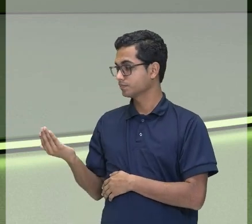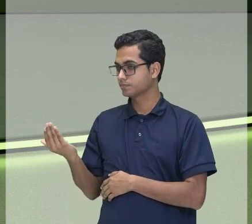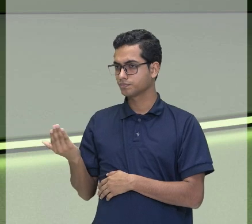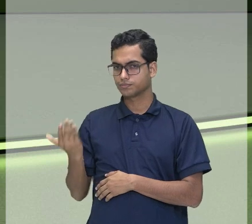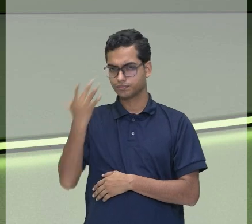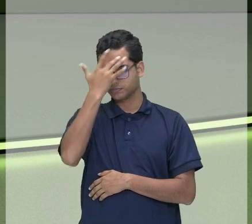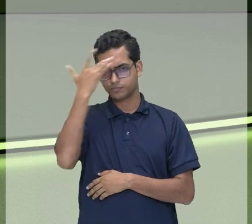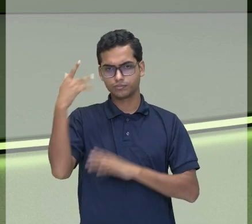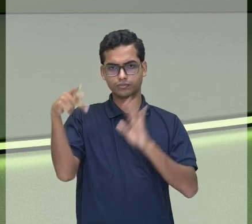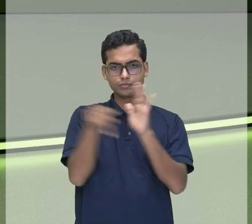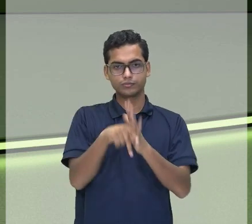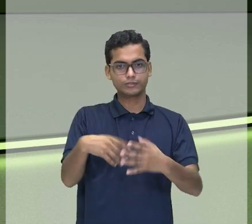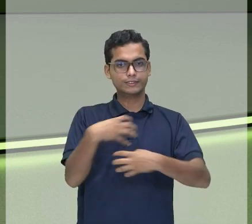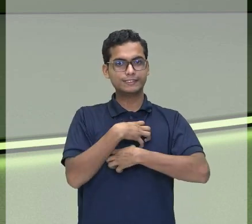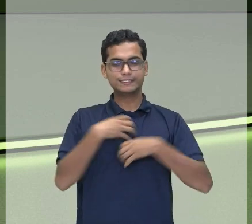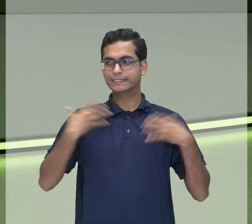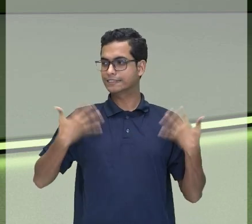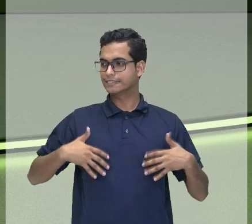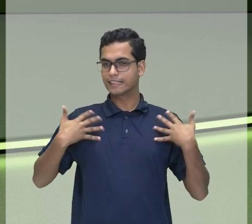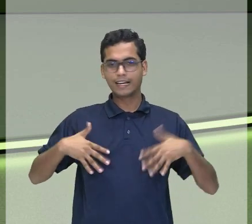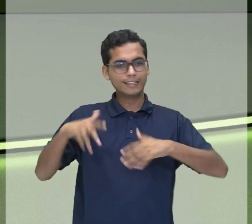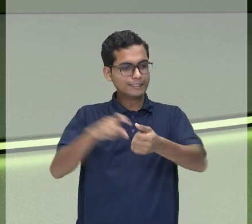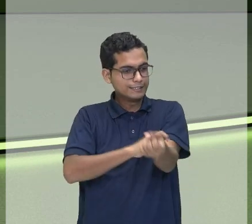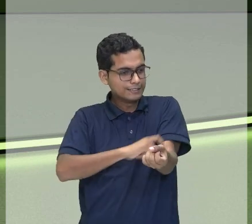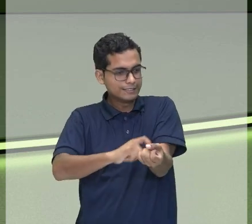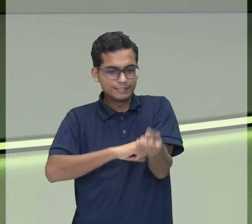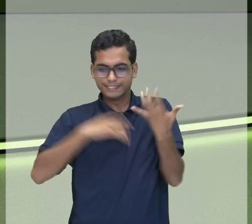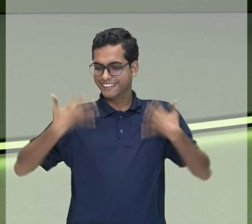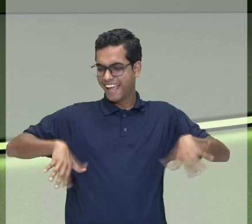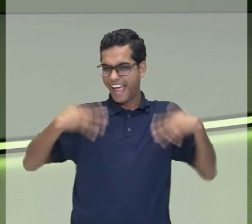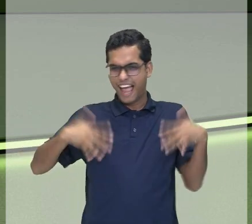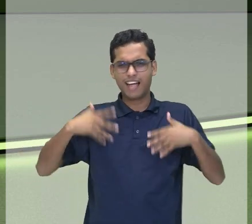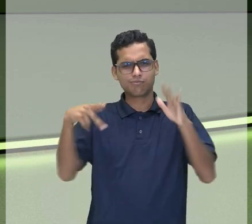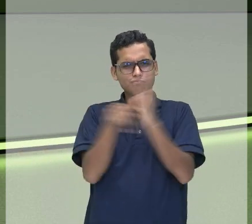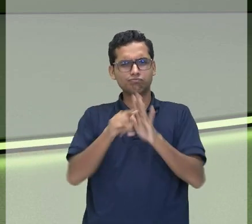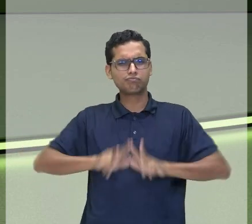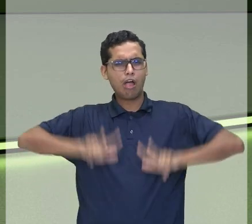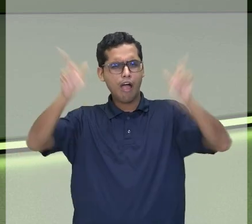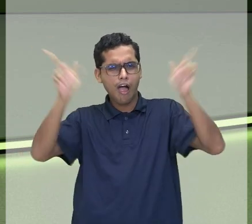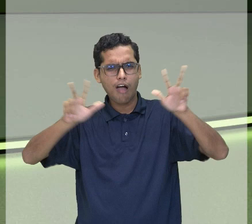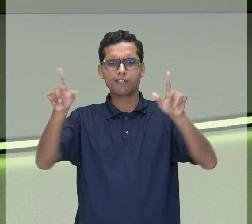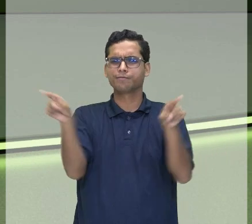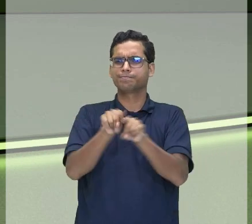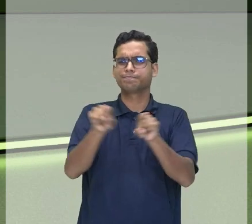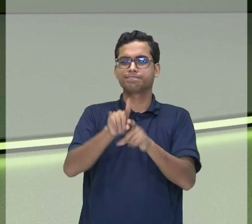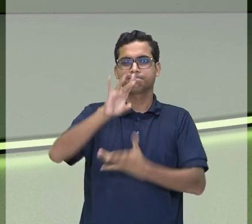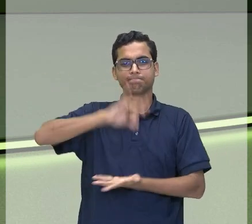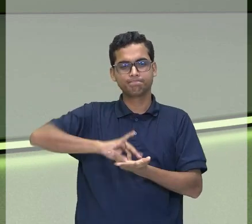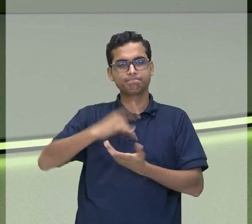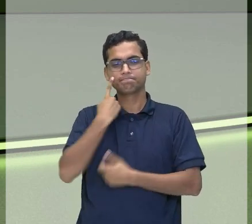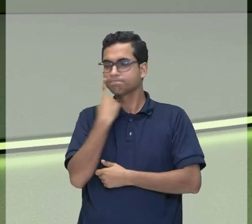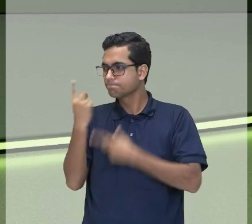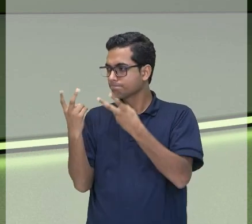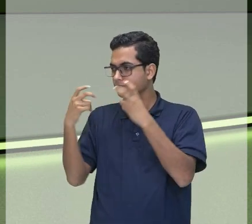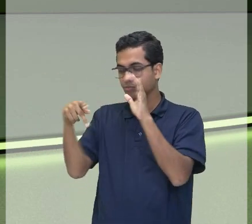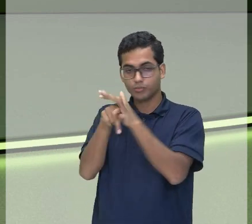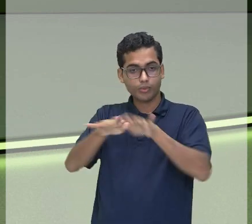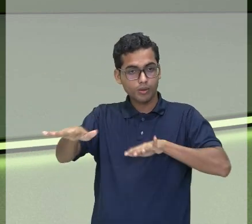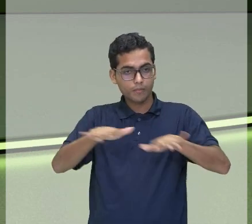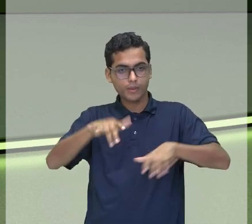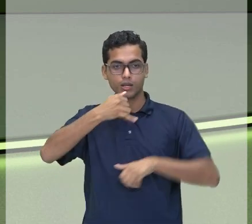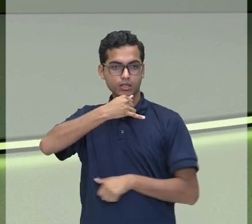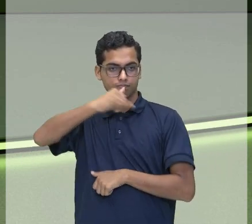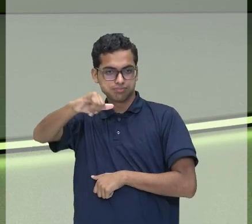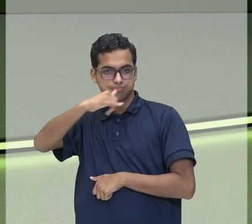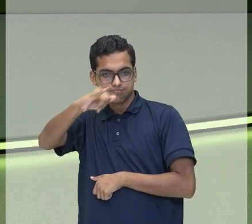ali entram, né, na adrenalina mesmo. Então, esse movimento, né, já foi transformado em energia cinética,